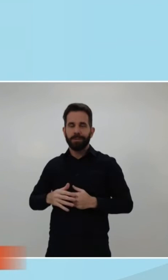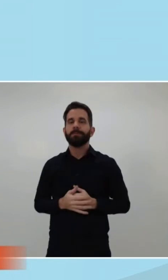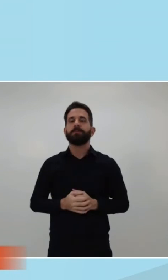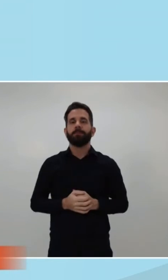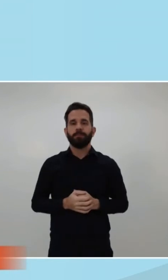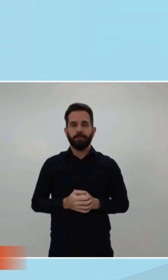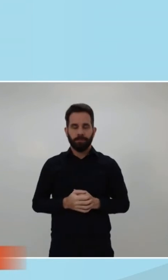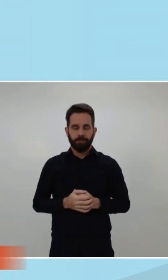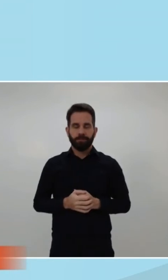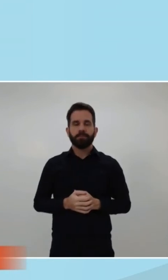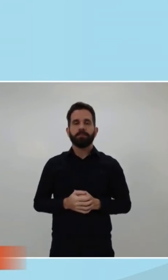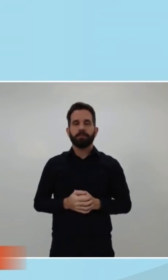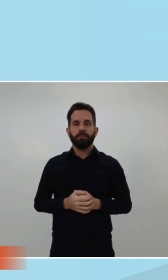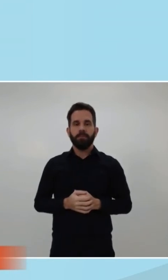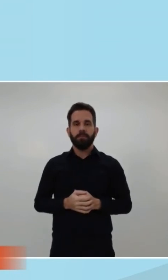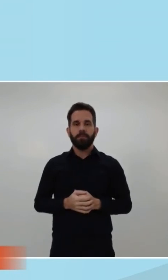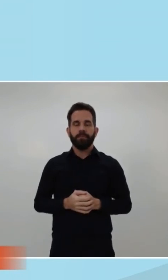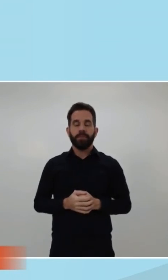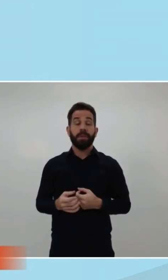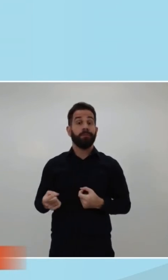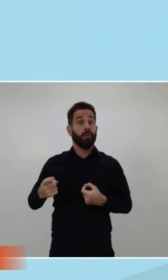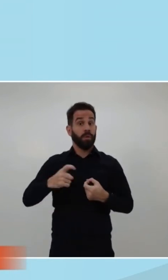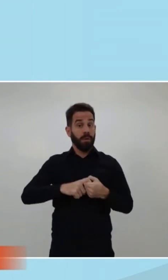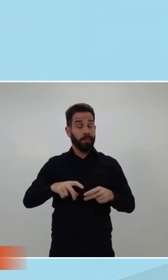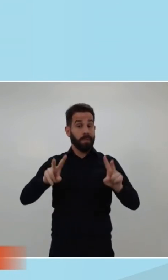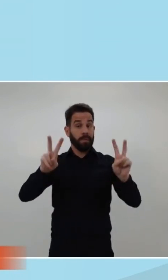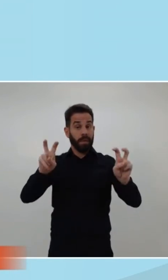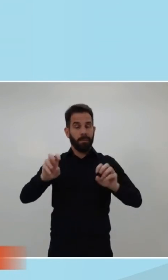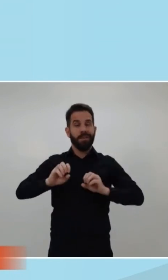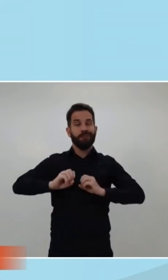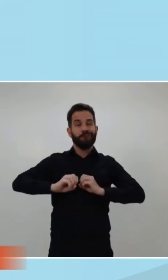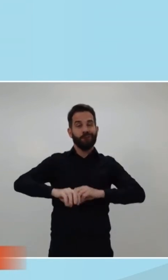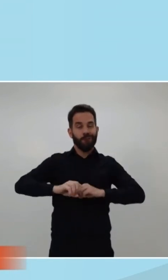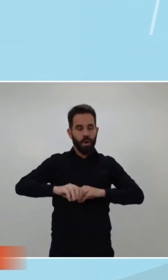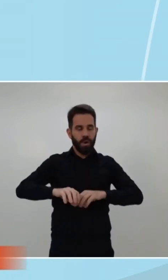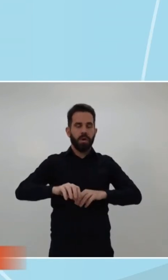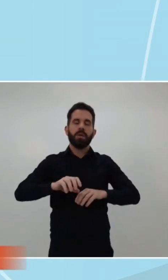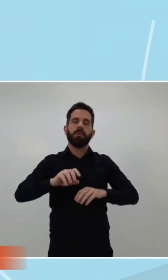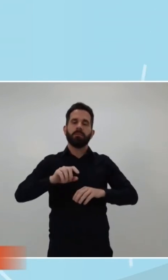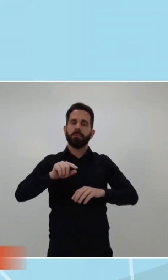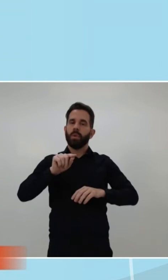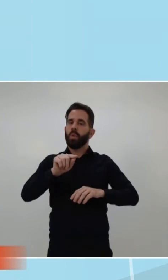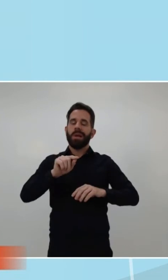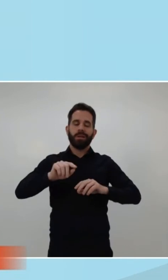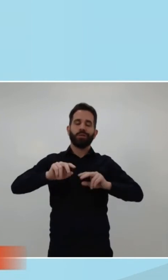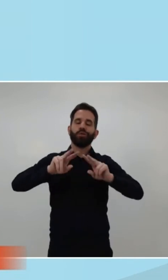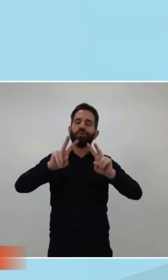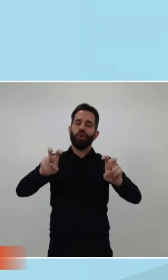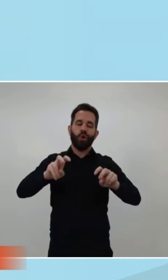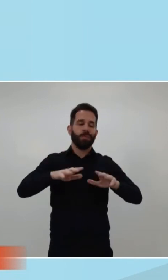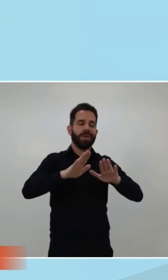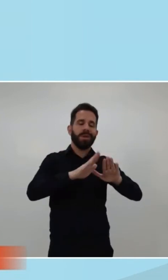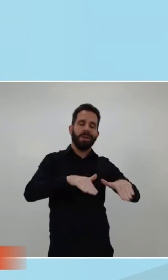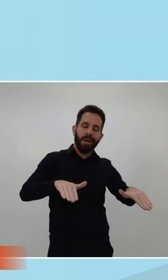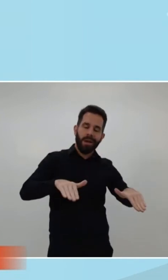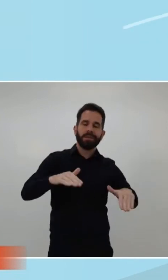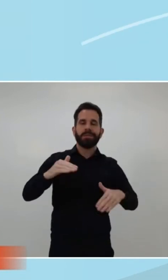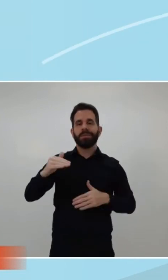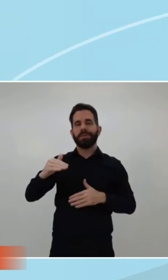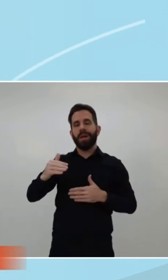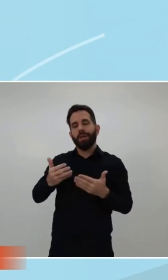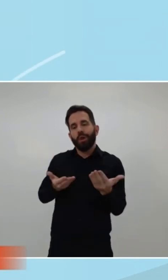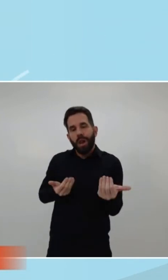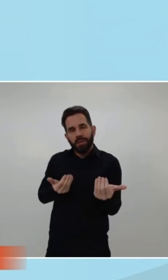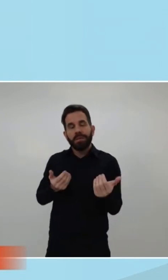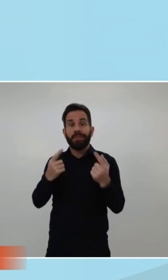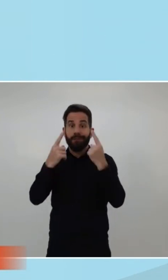Voltamos a falar sobre violência contra crianças e adolescentes, sobre um caso que chocou o país desde a última segunda-feira. A Corregedoria-Geral